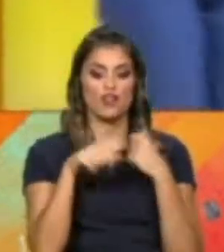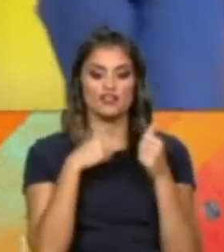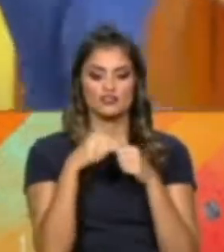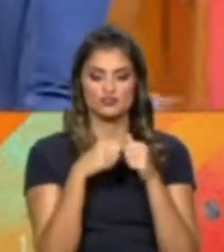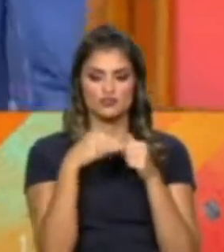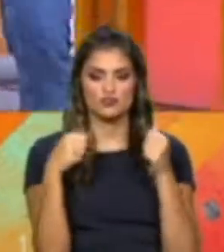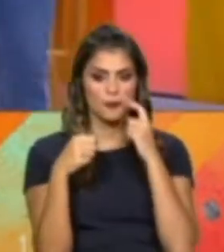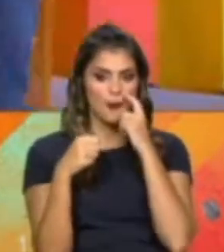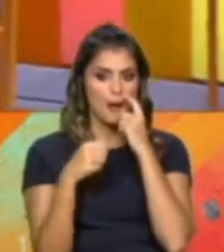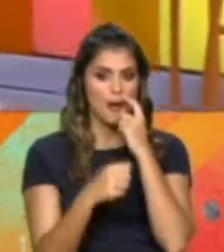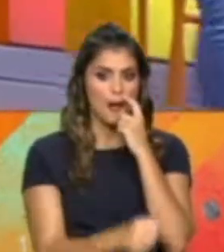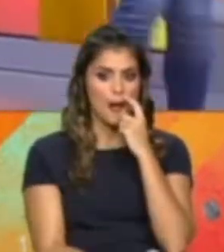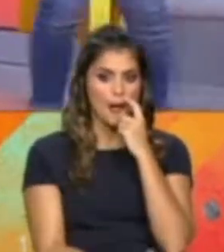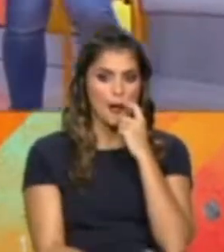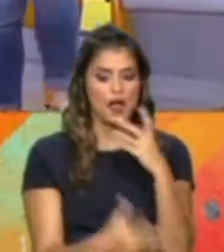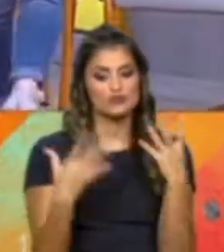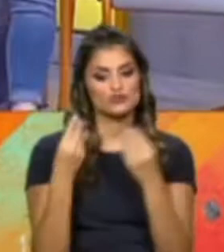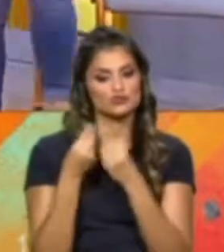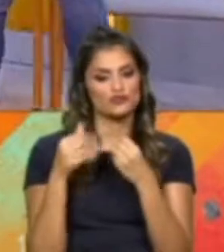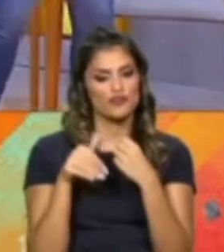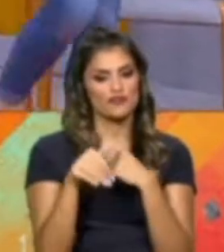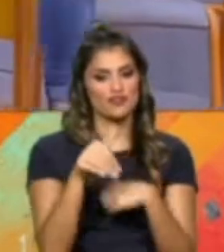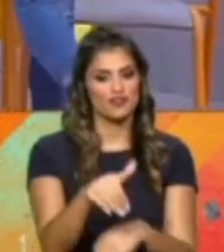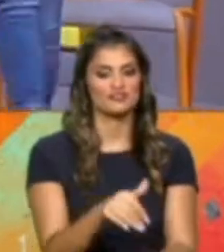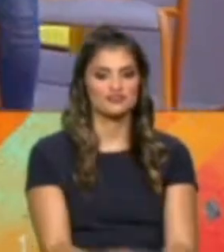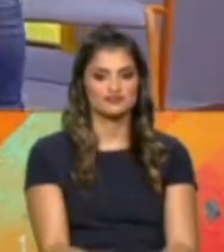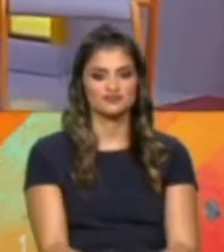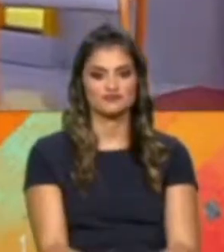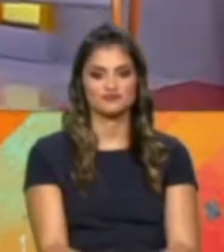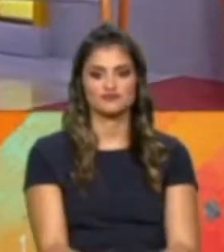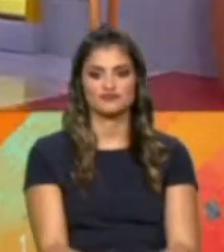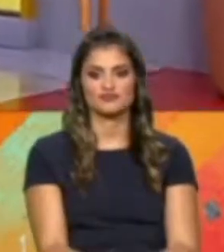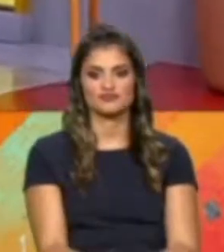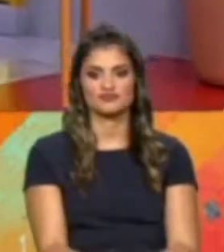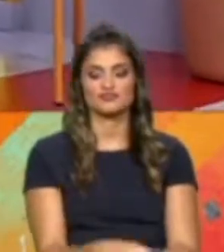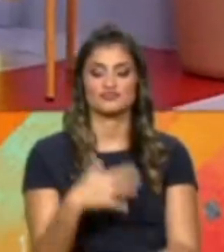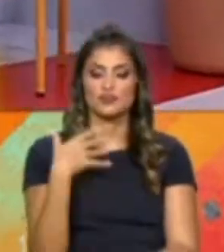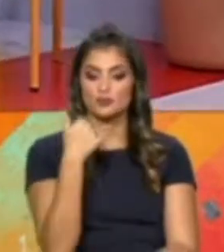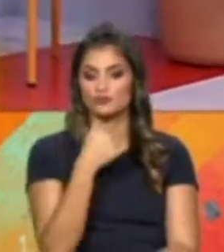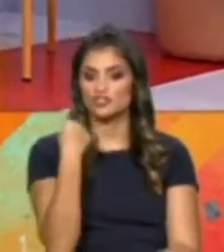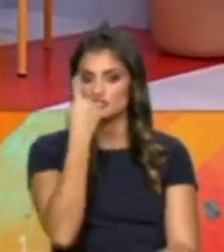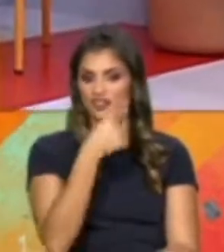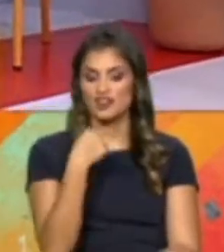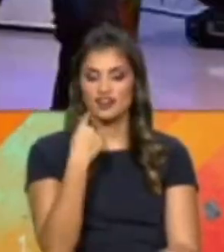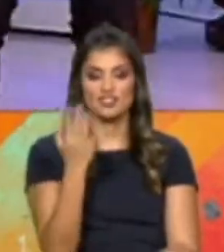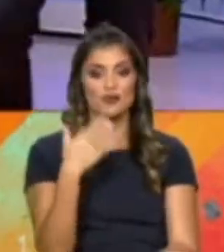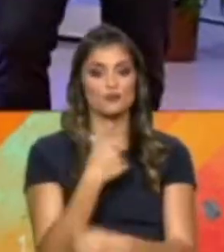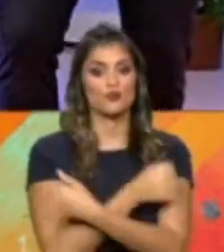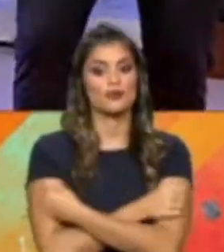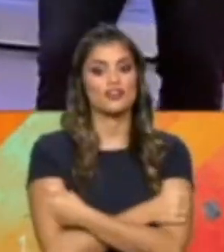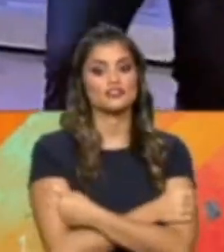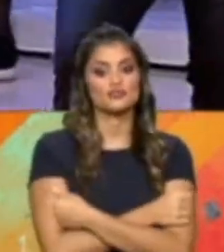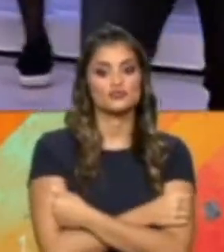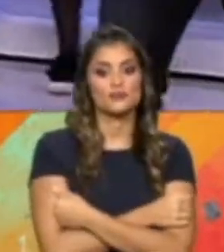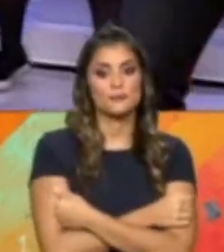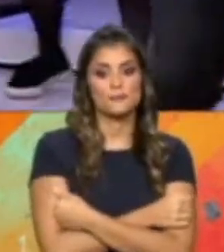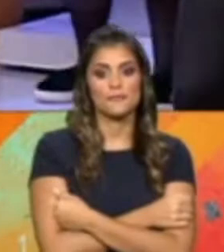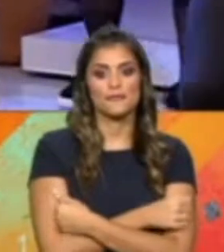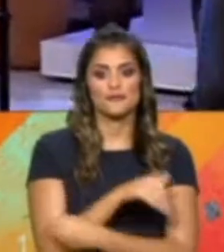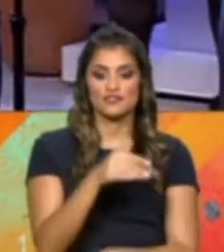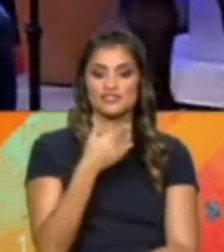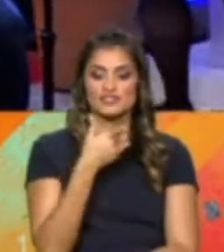laço, juntinhos vamos ficar. Oh cara linda, dá-me cá um abraço, vem